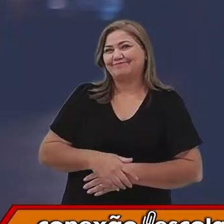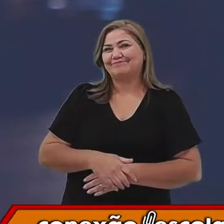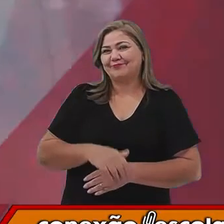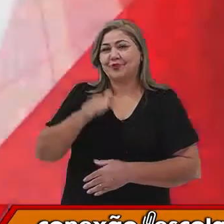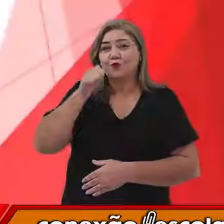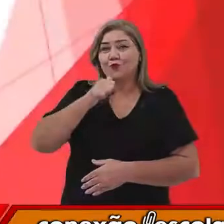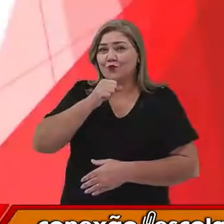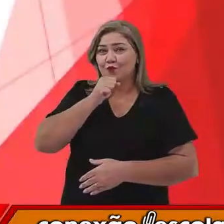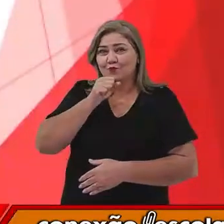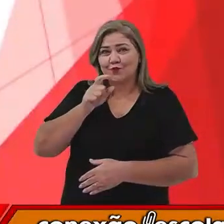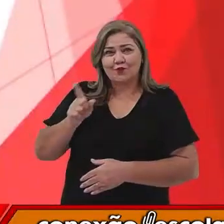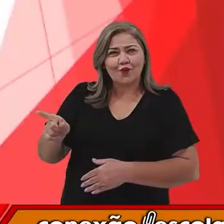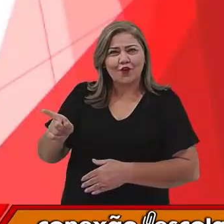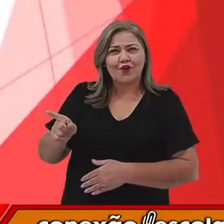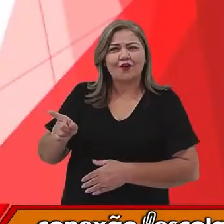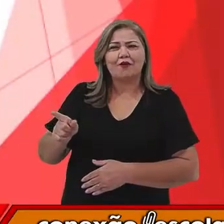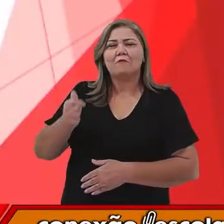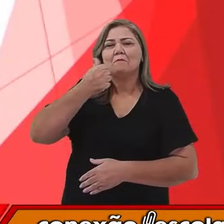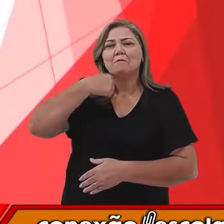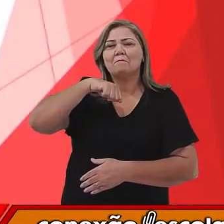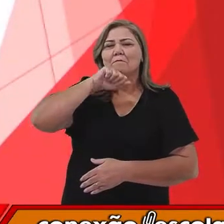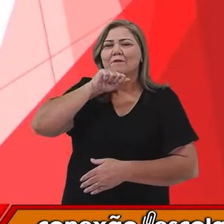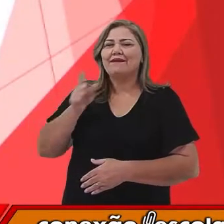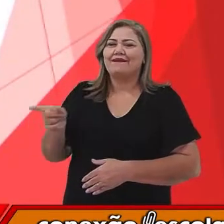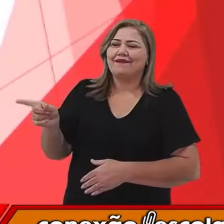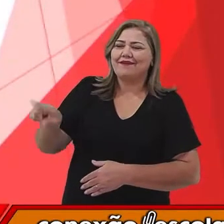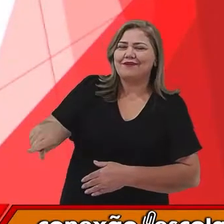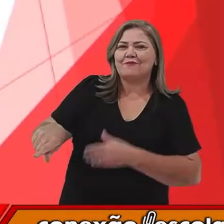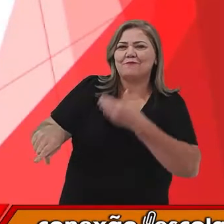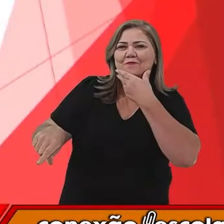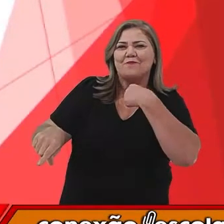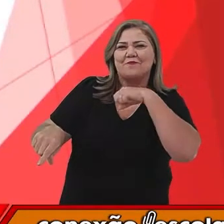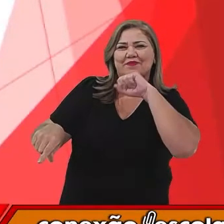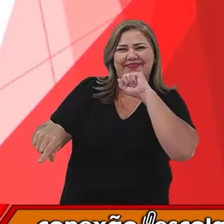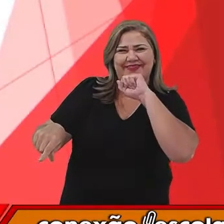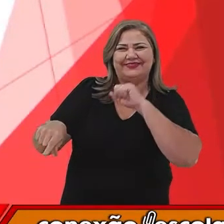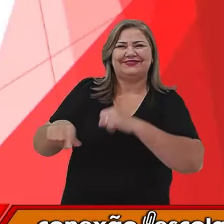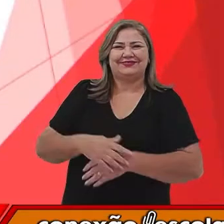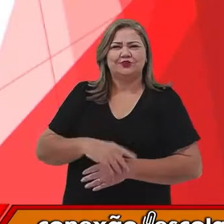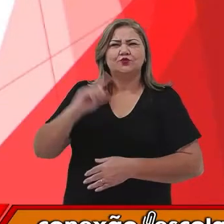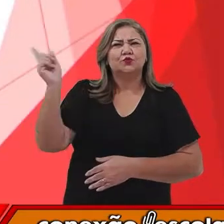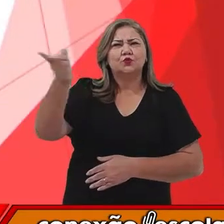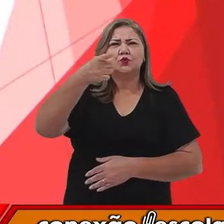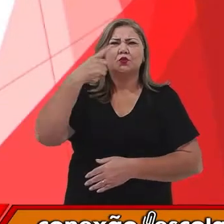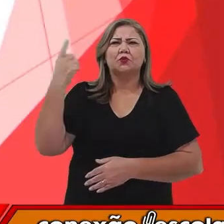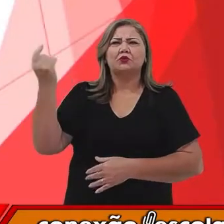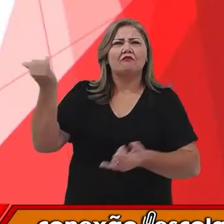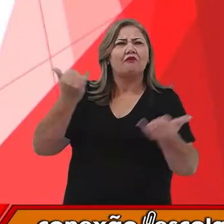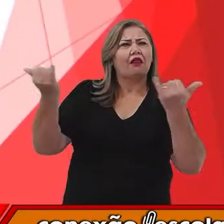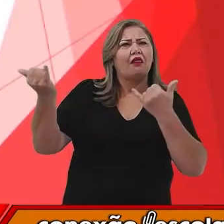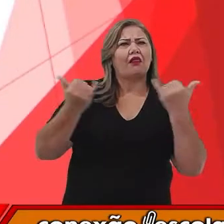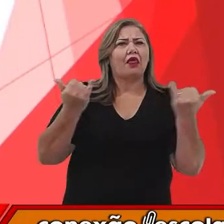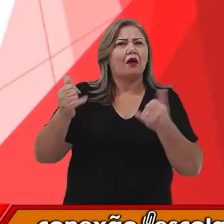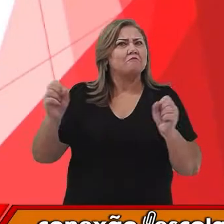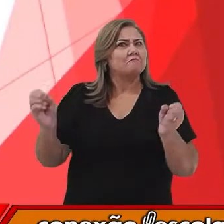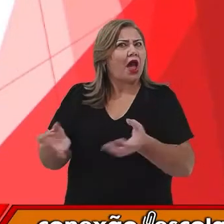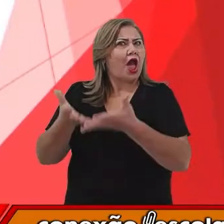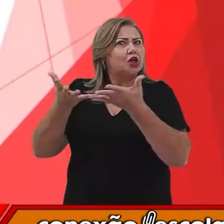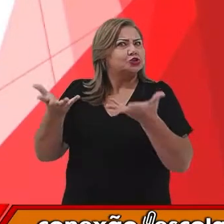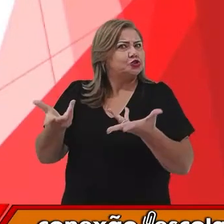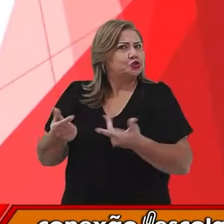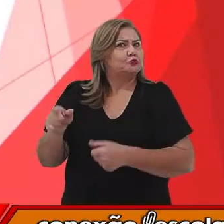Vó Cornélia era mãe do meu pai. Todo mundo dizia que ela podia fazer mágicas